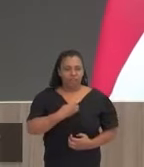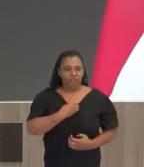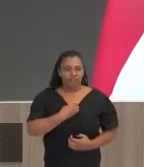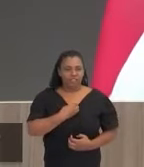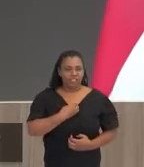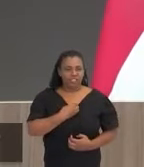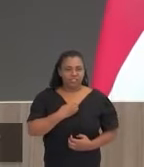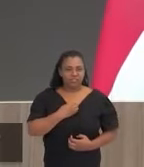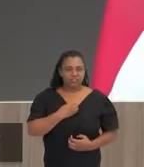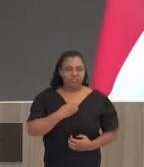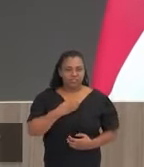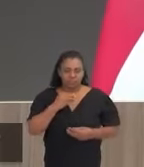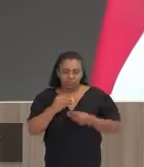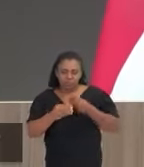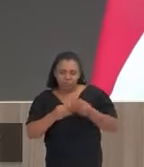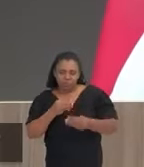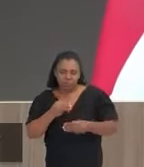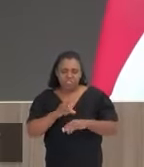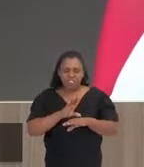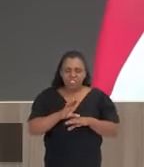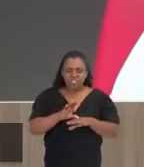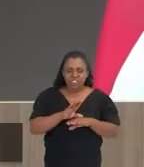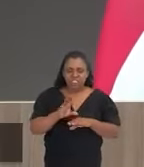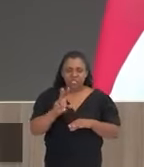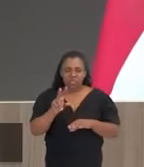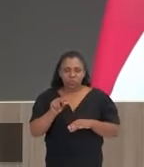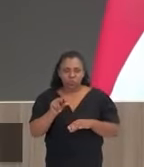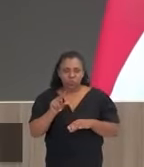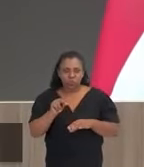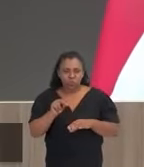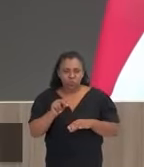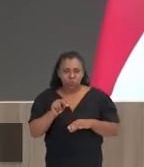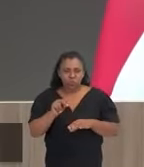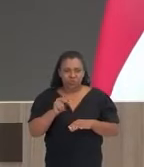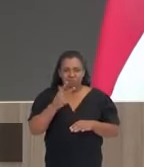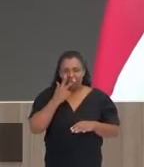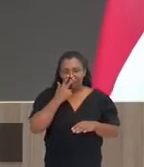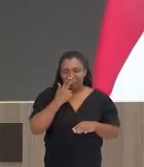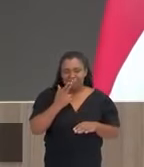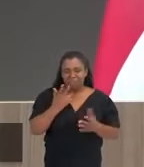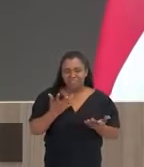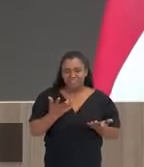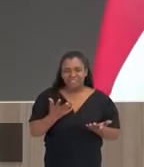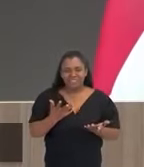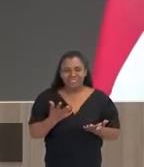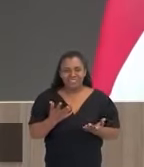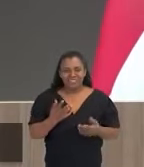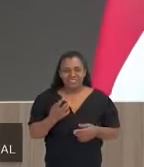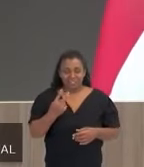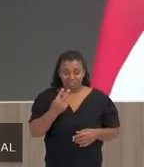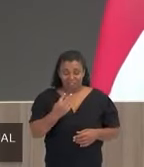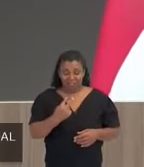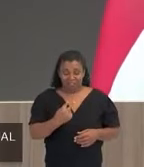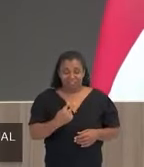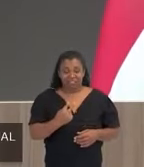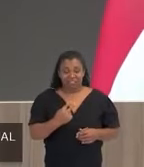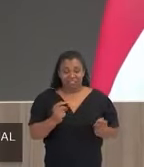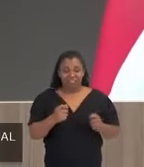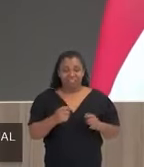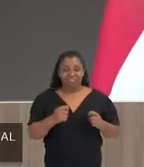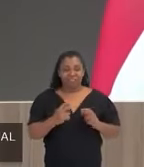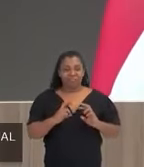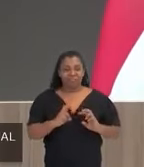entre cinza e azul, quer dizer que eu sou daltônico, né? Então, possuo uma deficiência visual também.